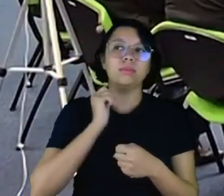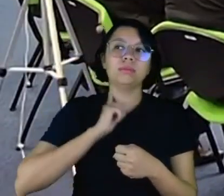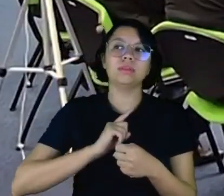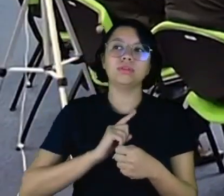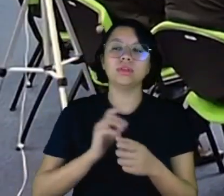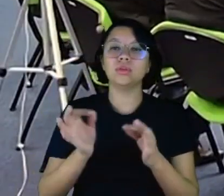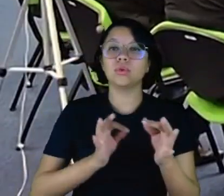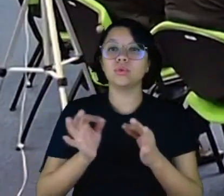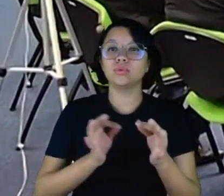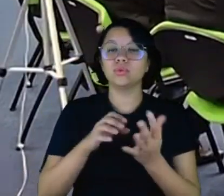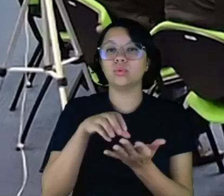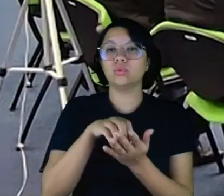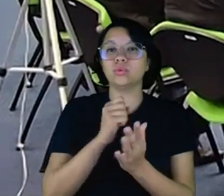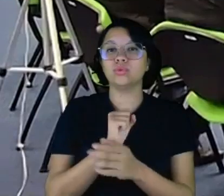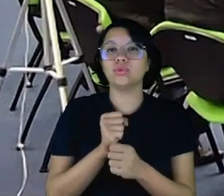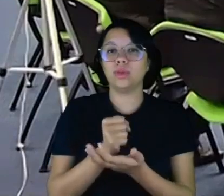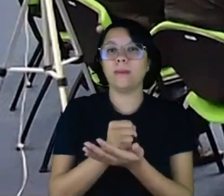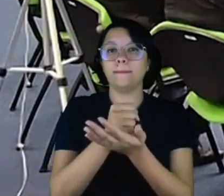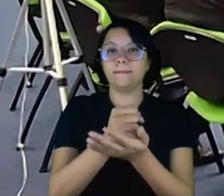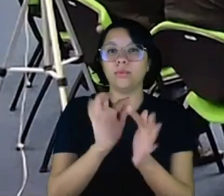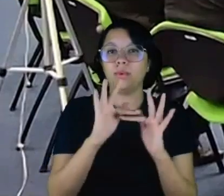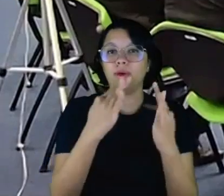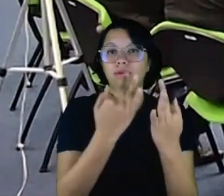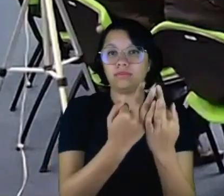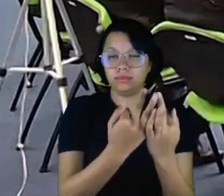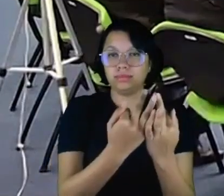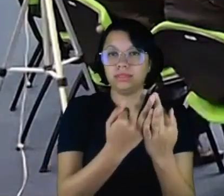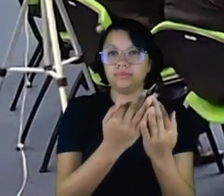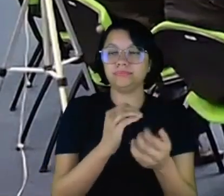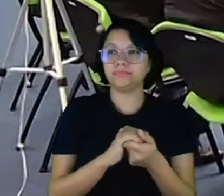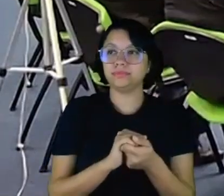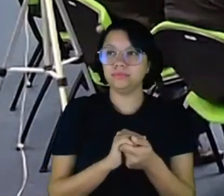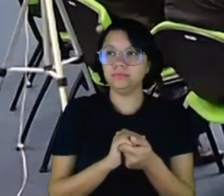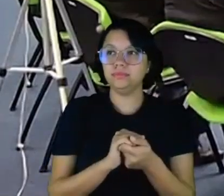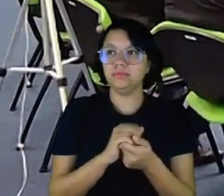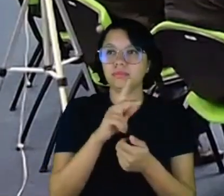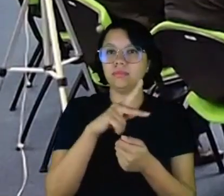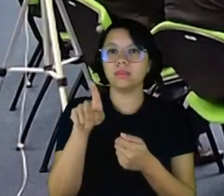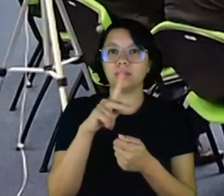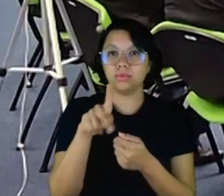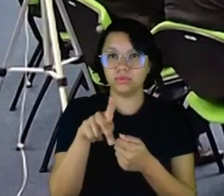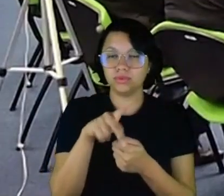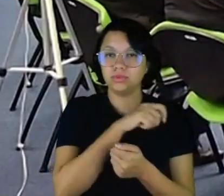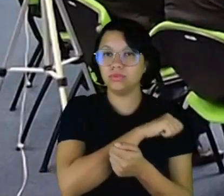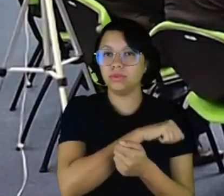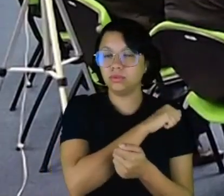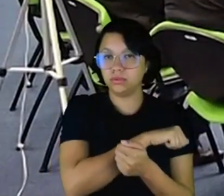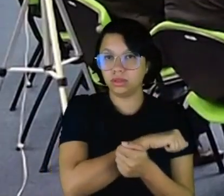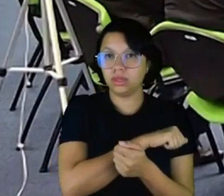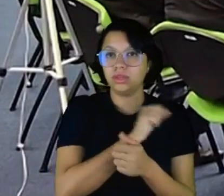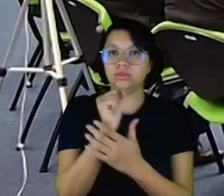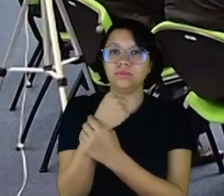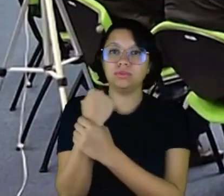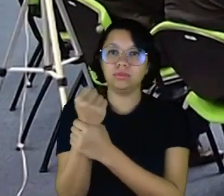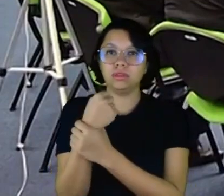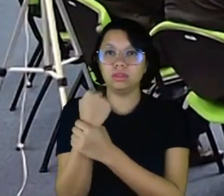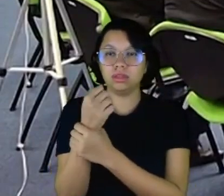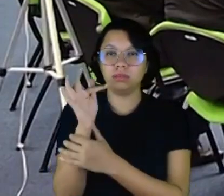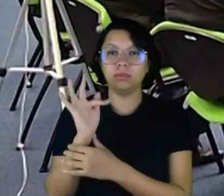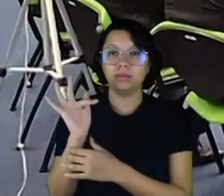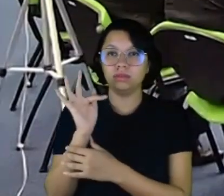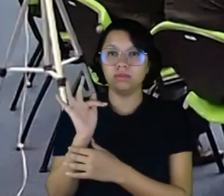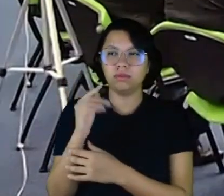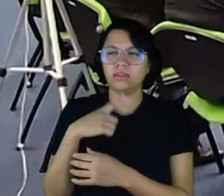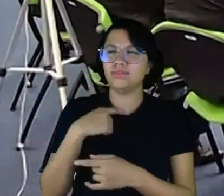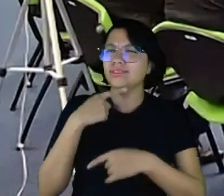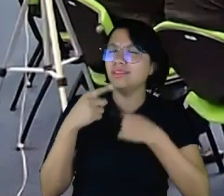da Família, e como docente nas faculdades de enfermagem e fisioterapia da Unifenas, em Minas. Até tem uma dúvida